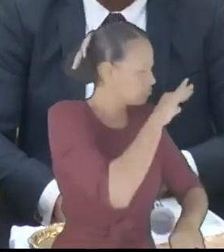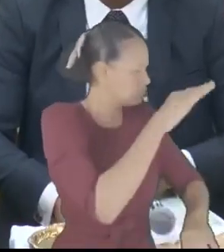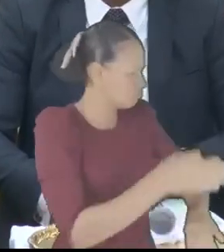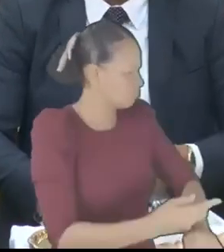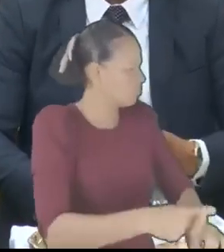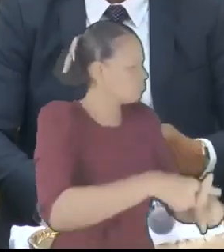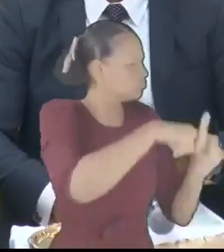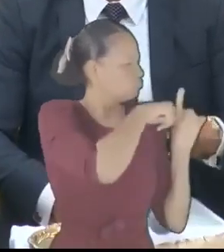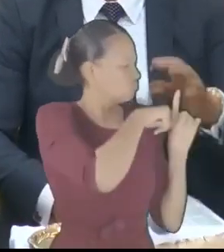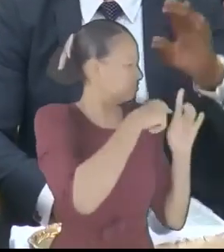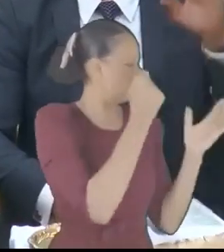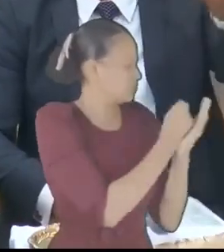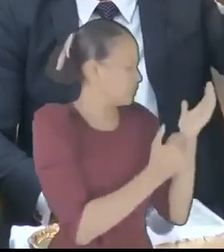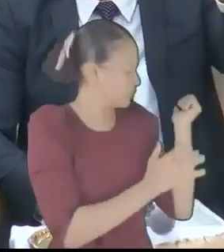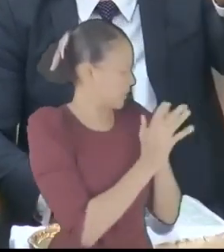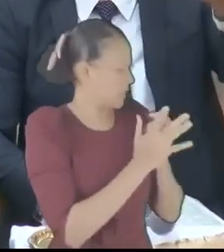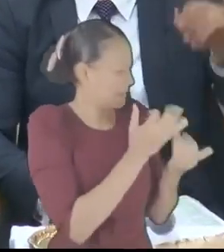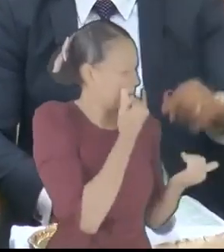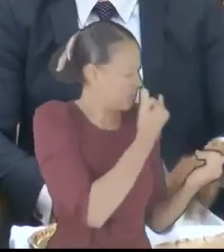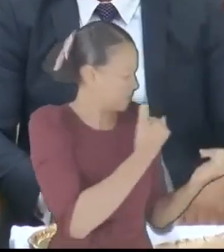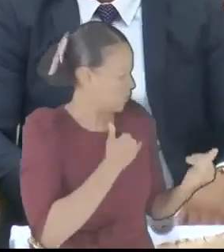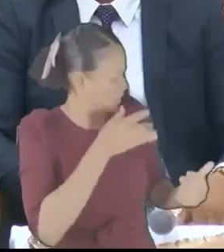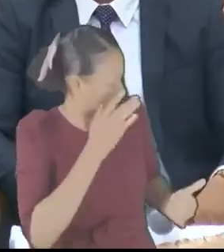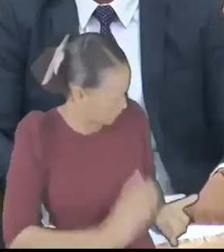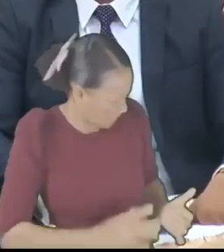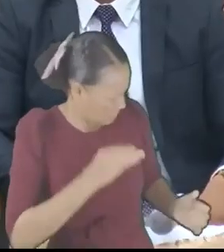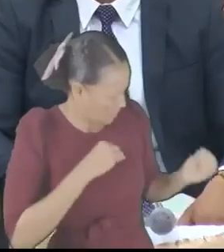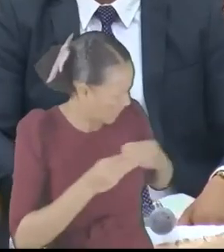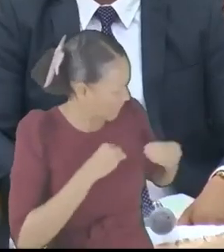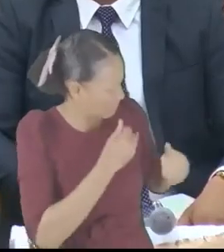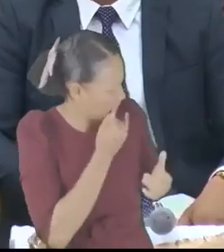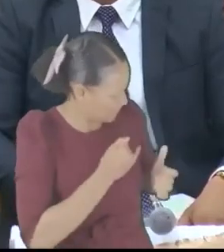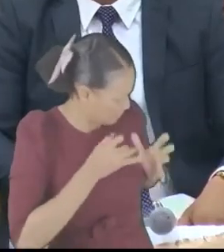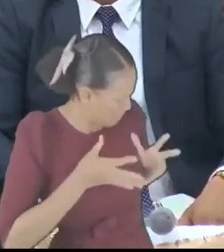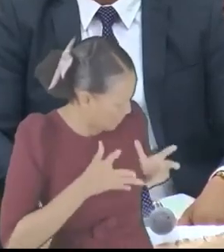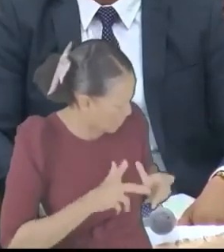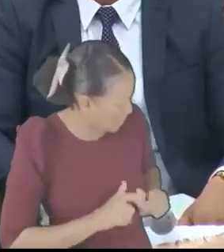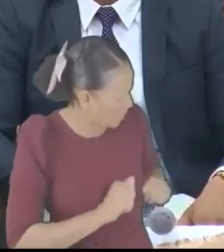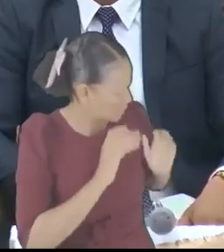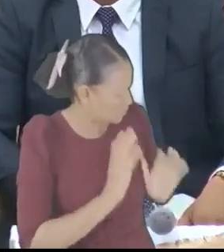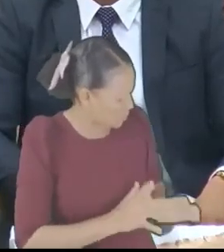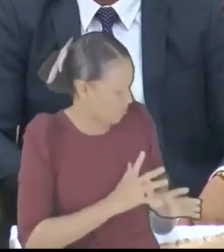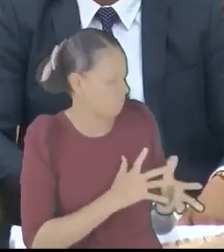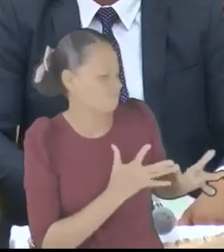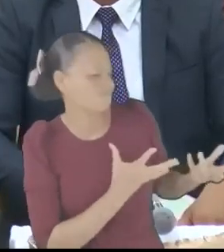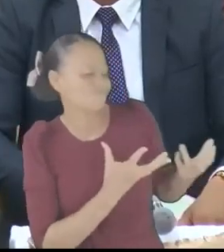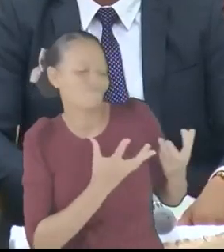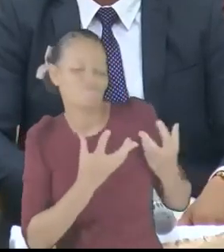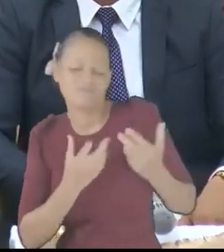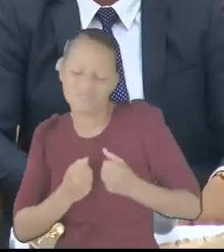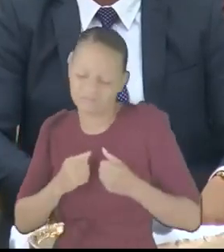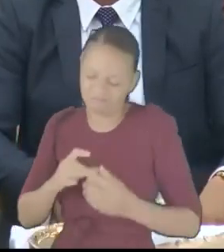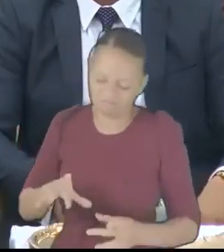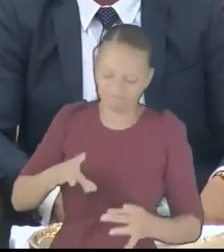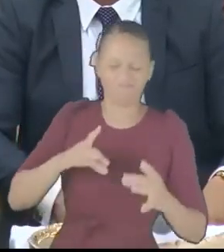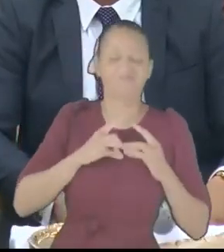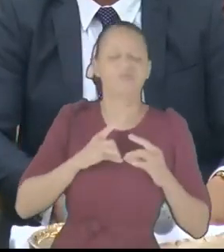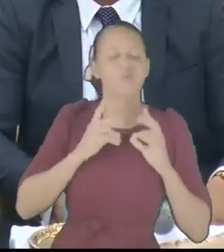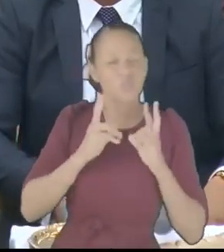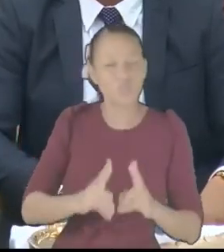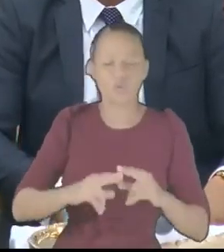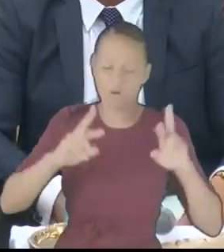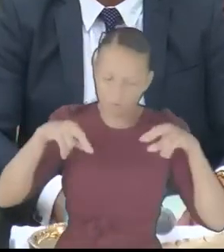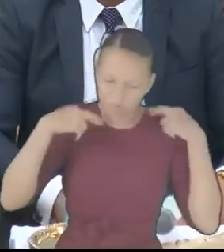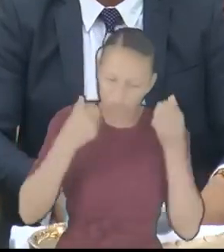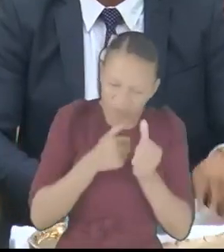crucificado, quando ele viu que Cristo perdoou os seus pecados, ele recebe uma natureza de ovelha.